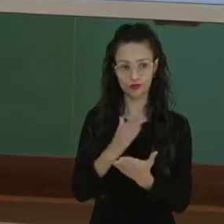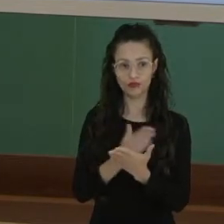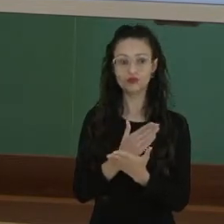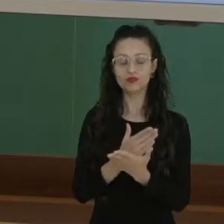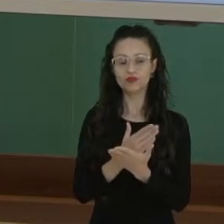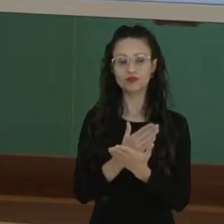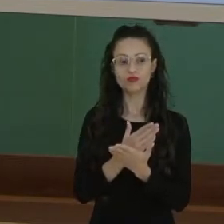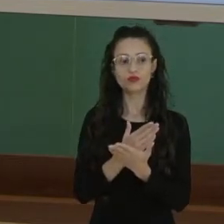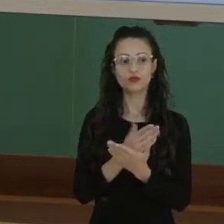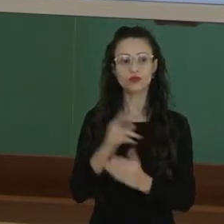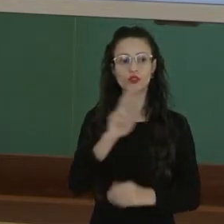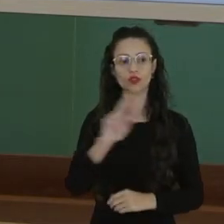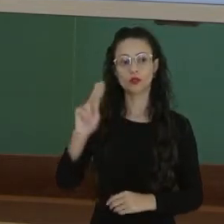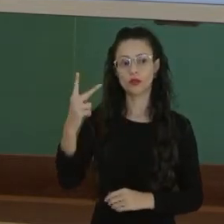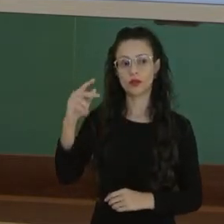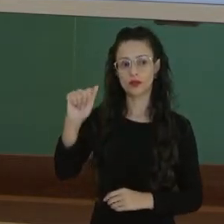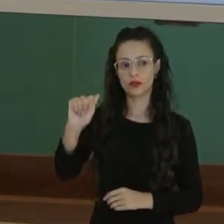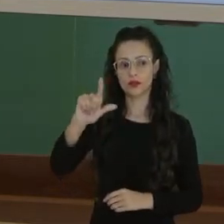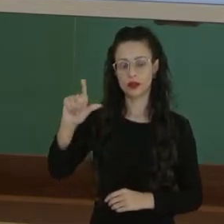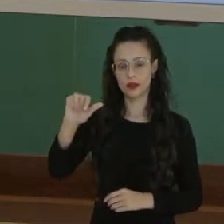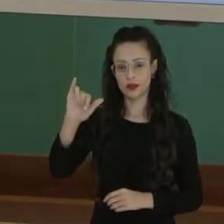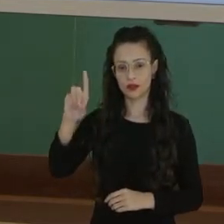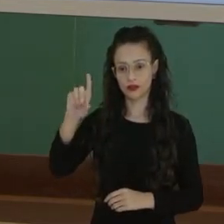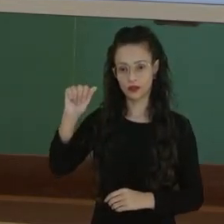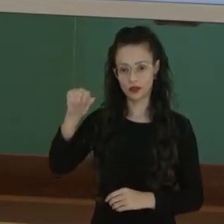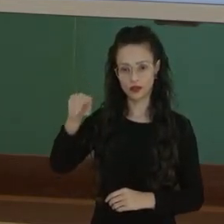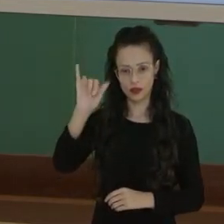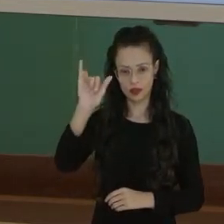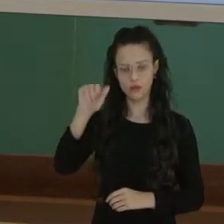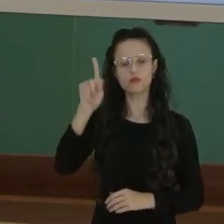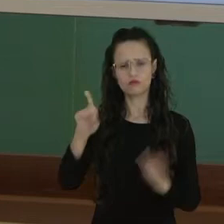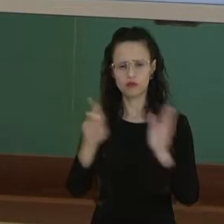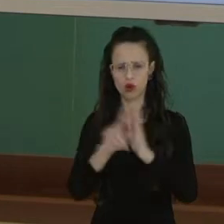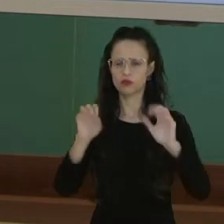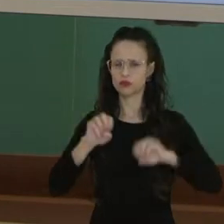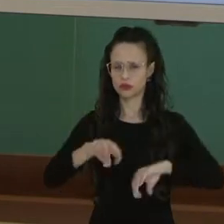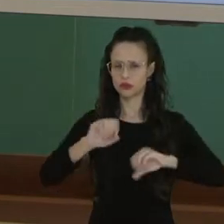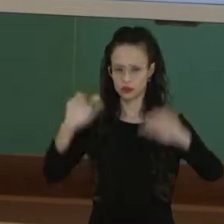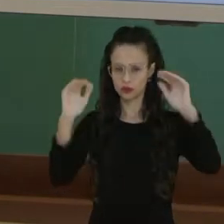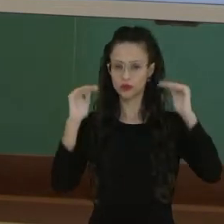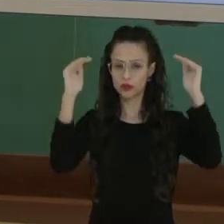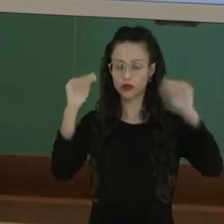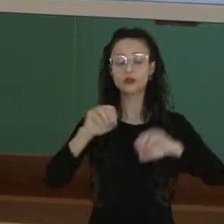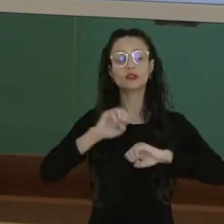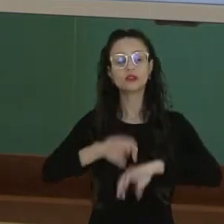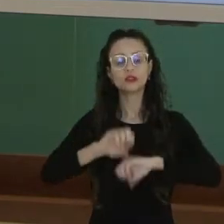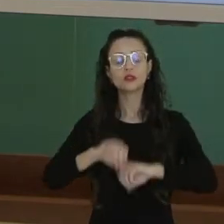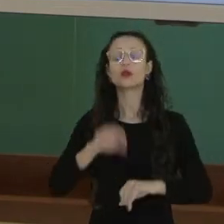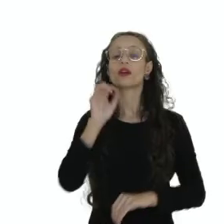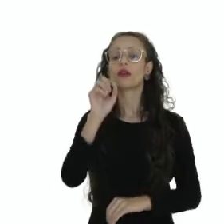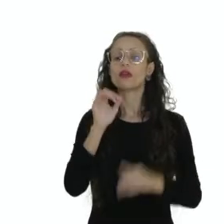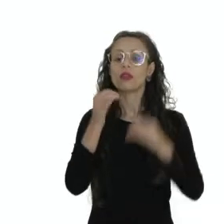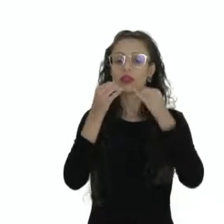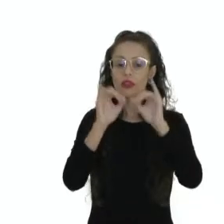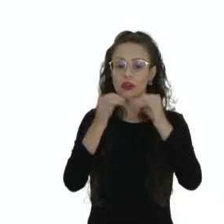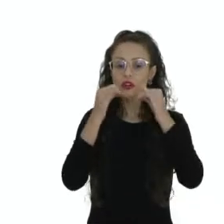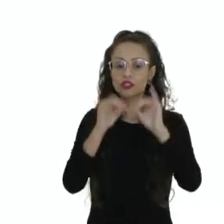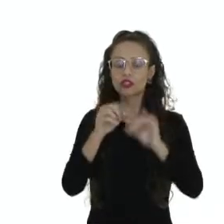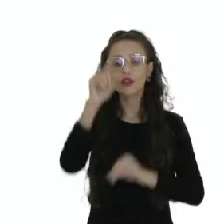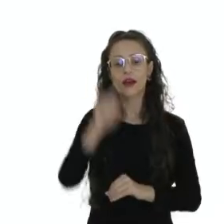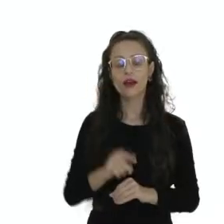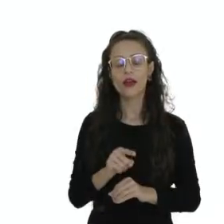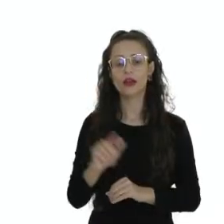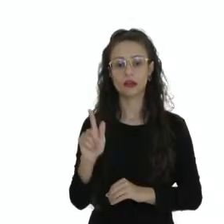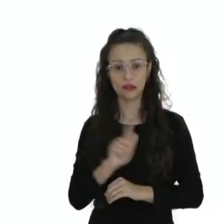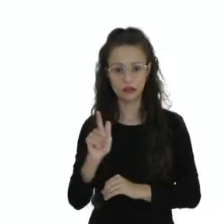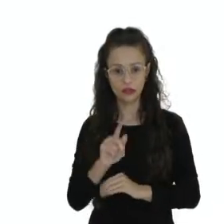conhecido como Halliday, que é um livro de ensino superior, ele diz o seguinte: tecnicamente, energia é uma grandeza escalar associada